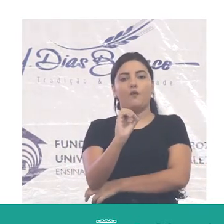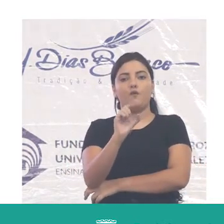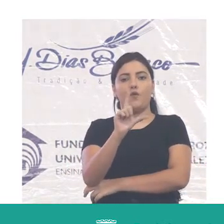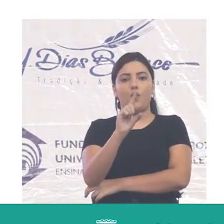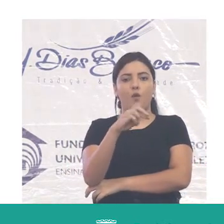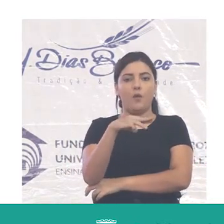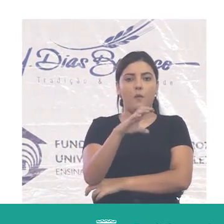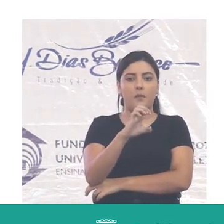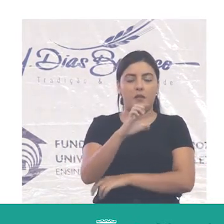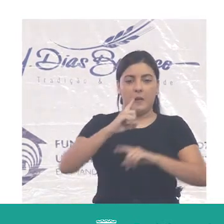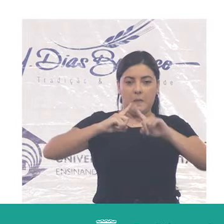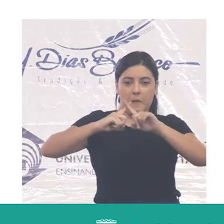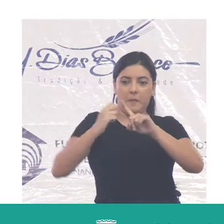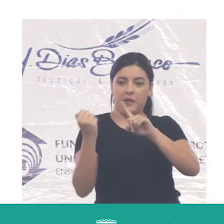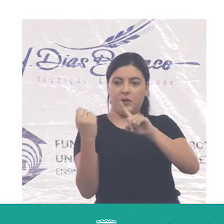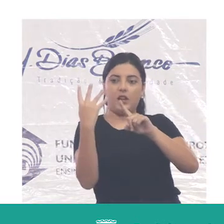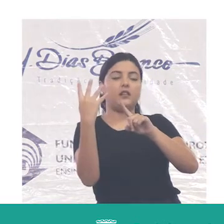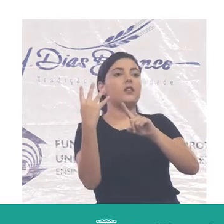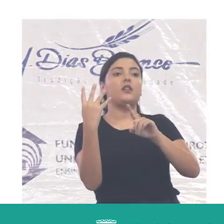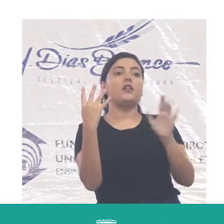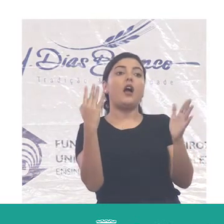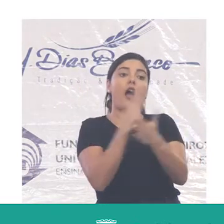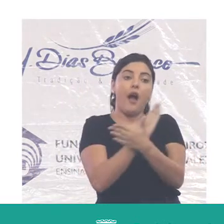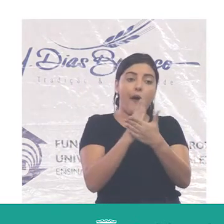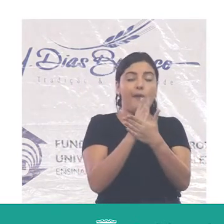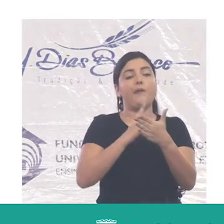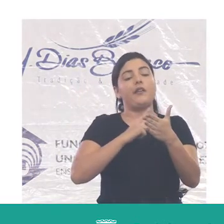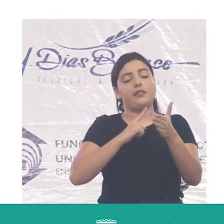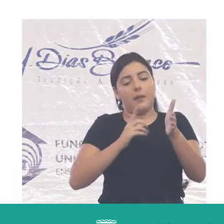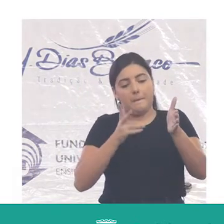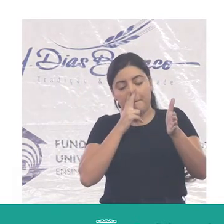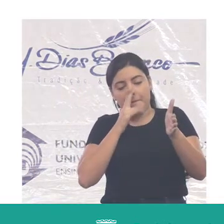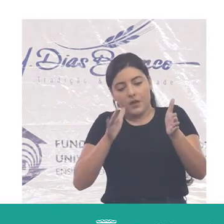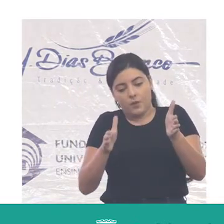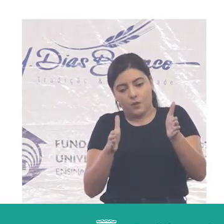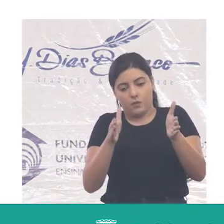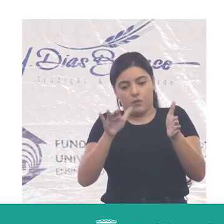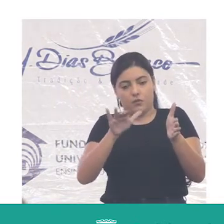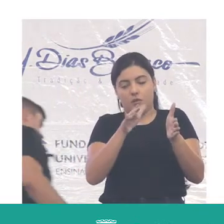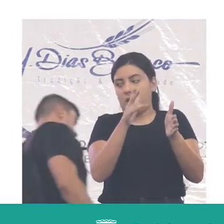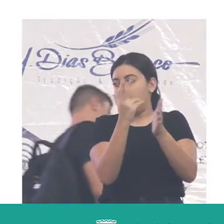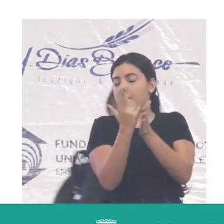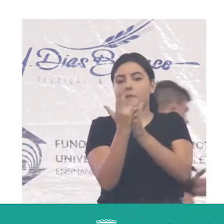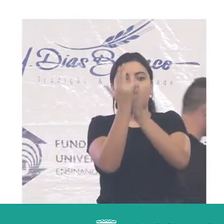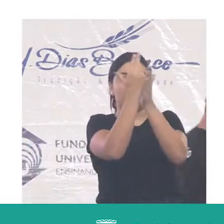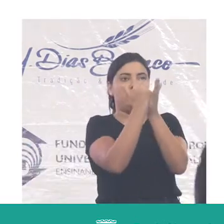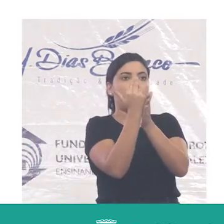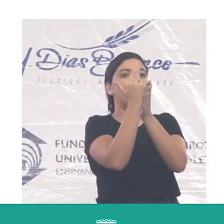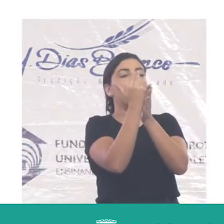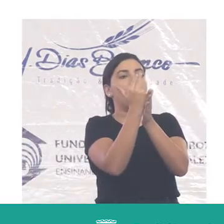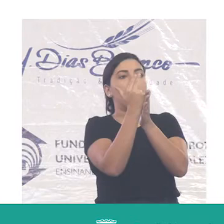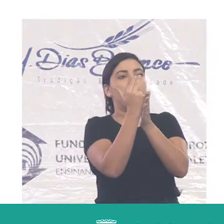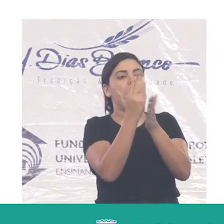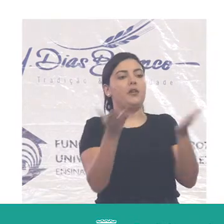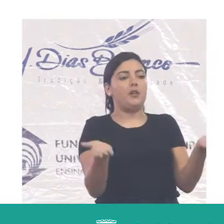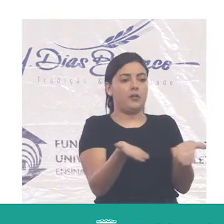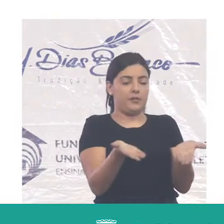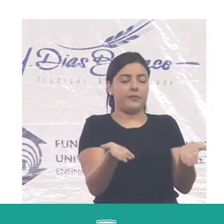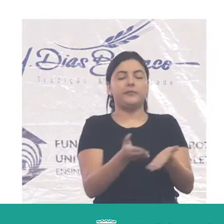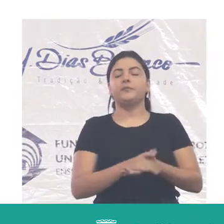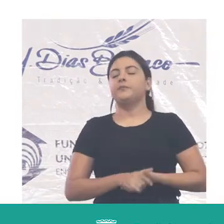por 14. Porque tem algumas faces que vão deixar de ser pintadas nesse processo